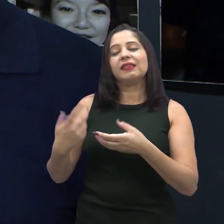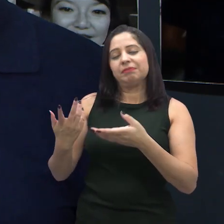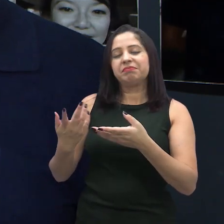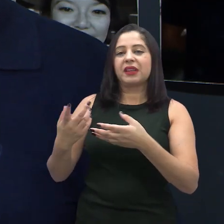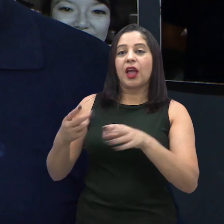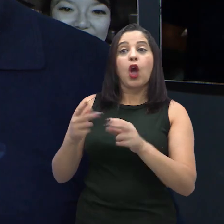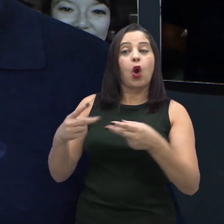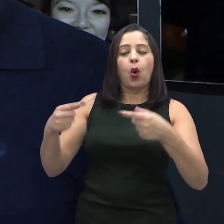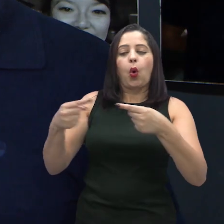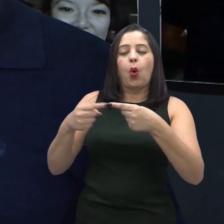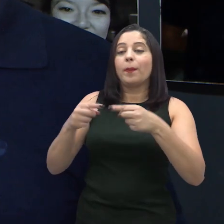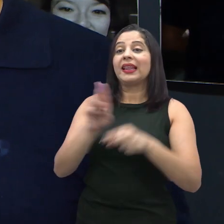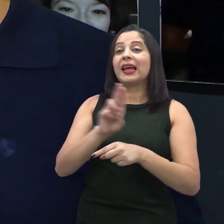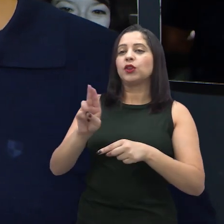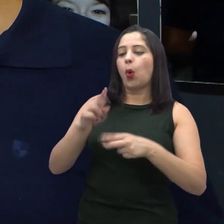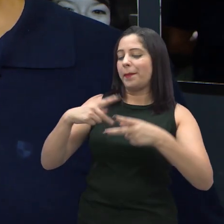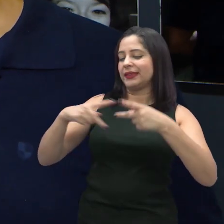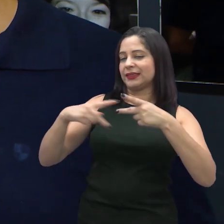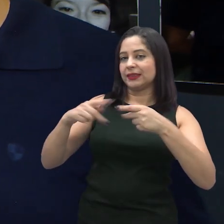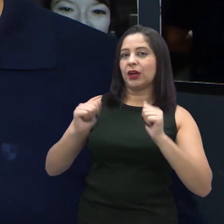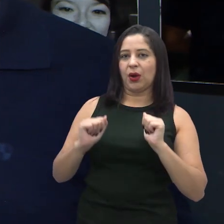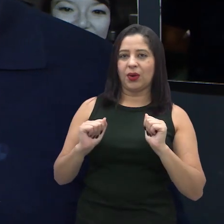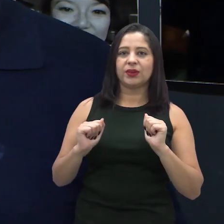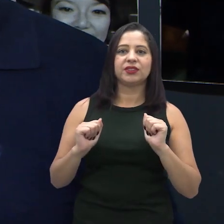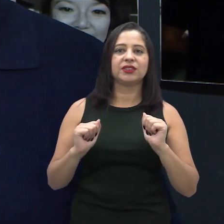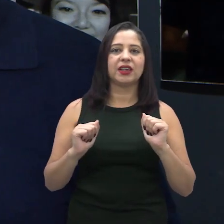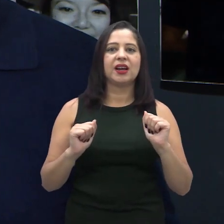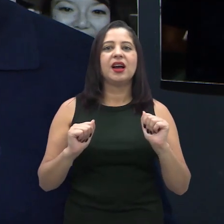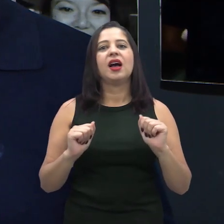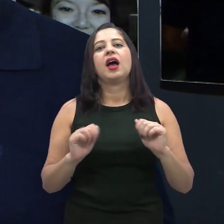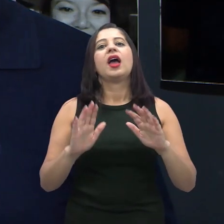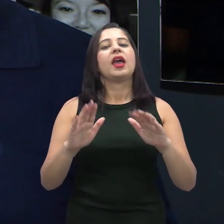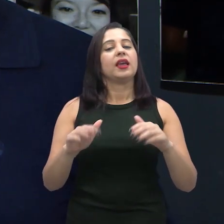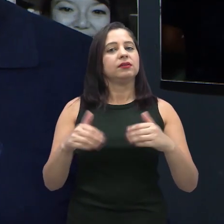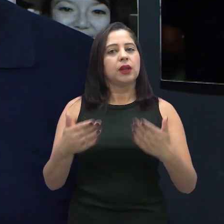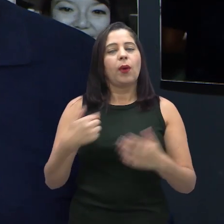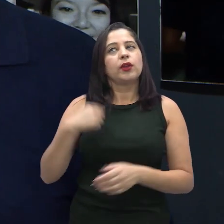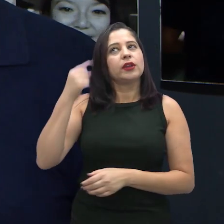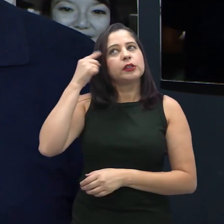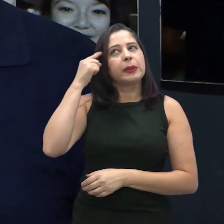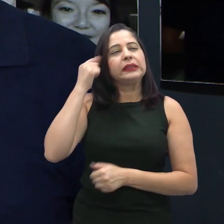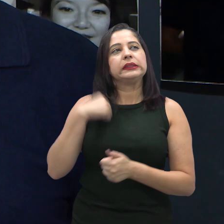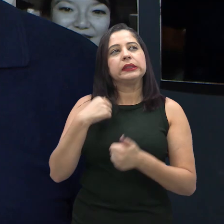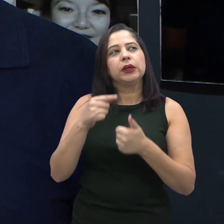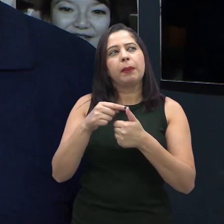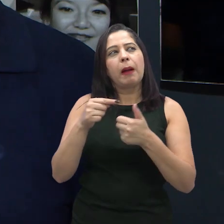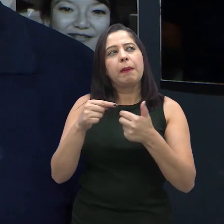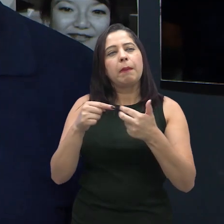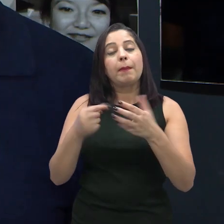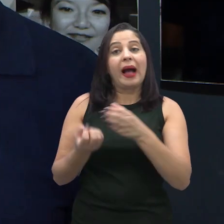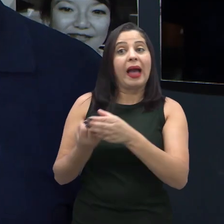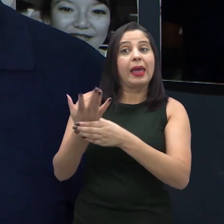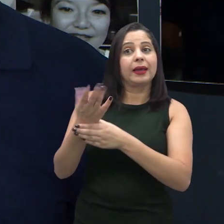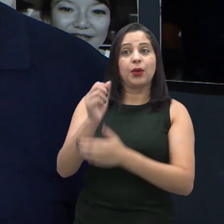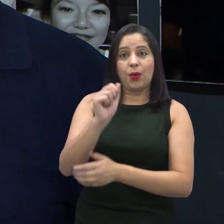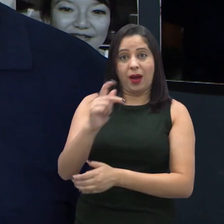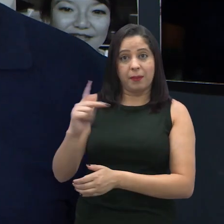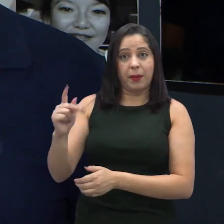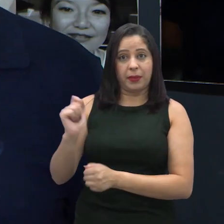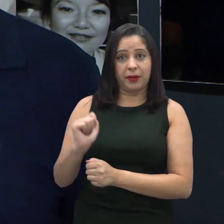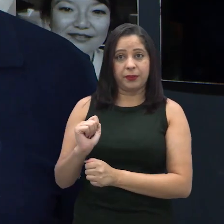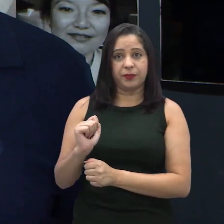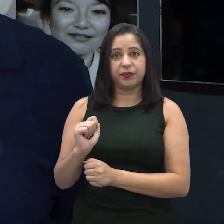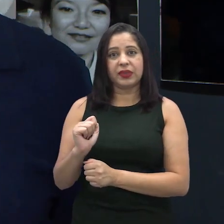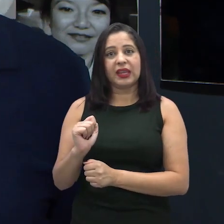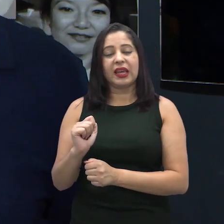Campos e tudo. Então, foi nesse sentido que foi feito esse processo de criação. A gente teve essa participação, inclusive